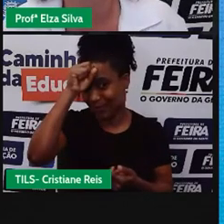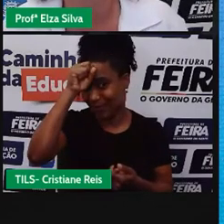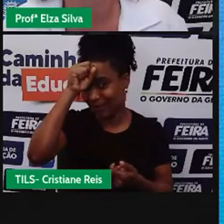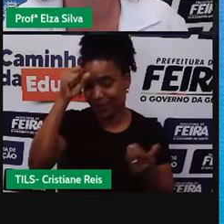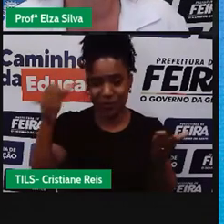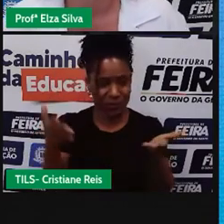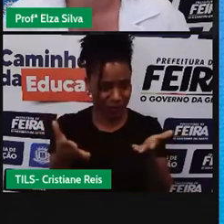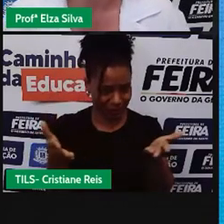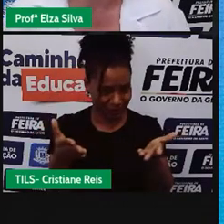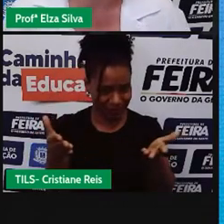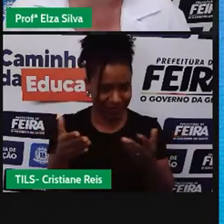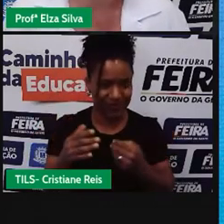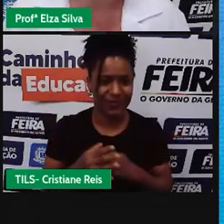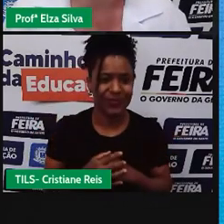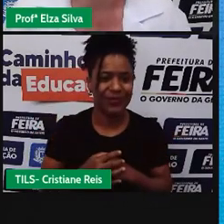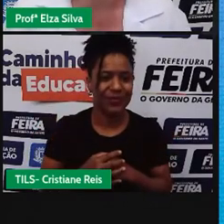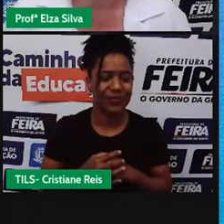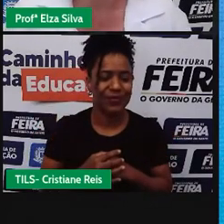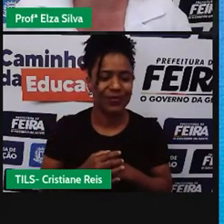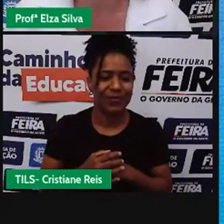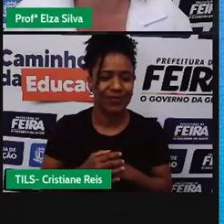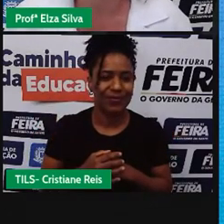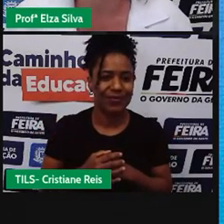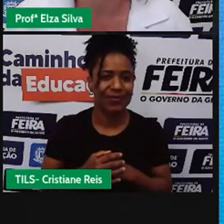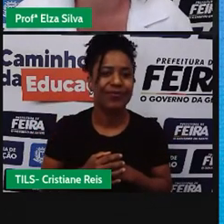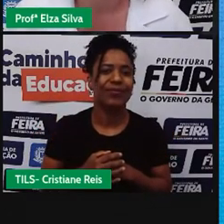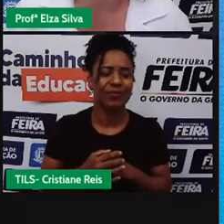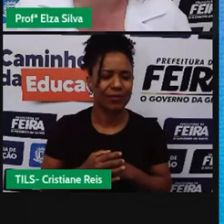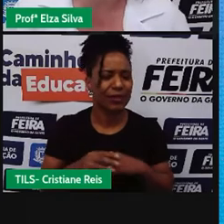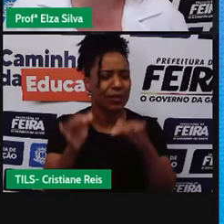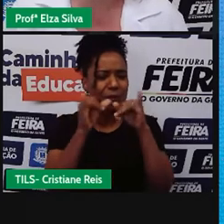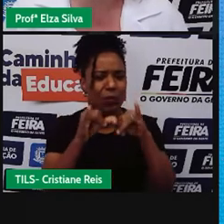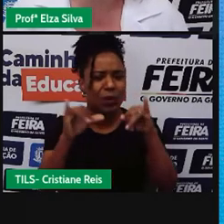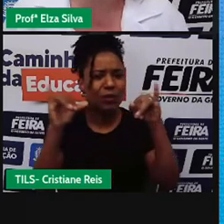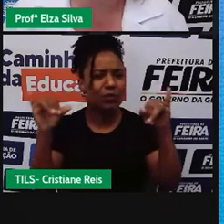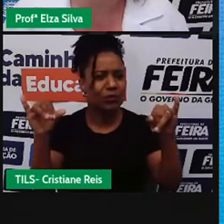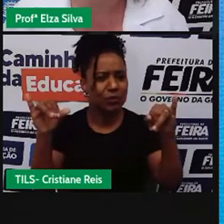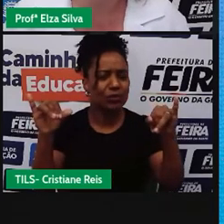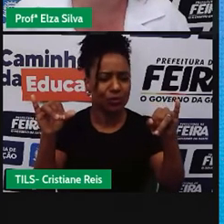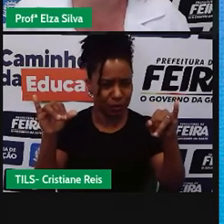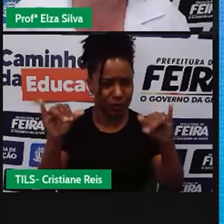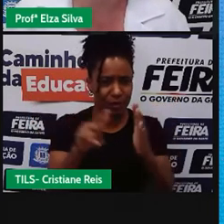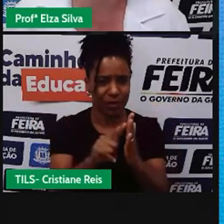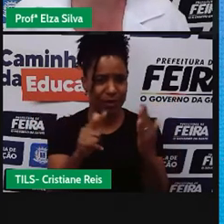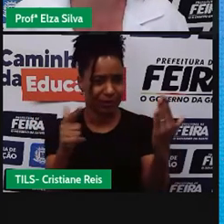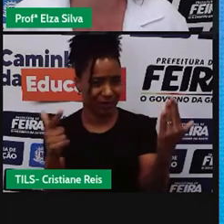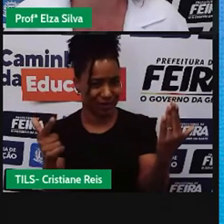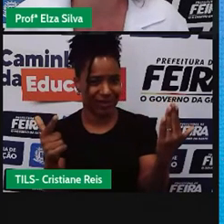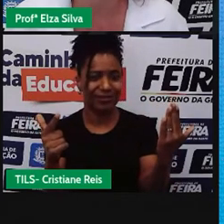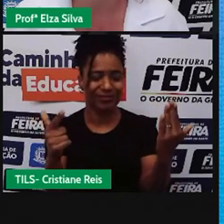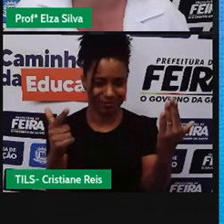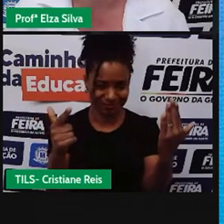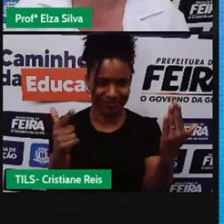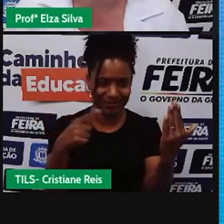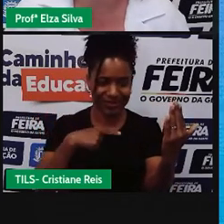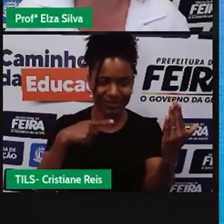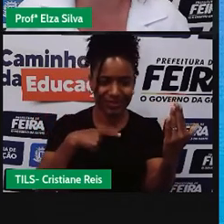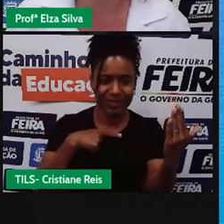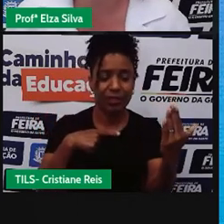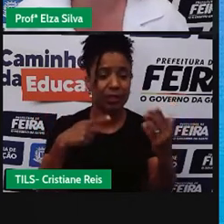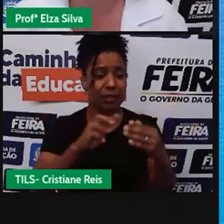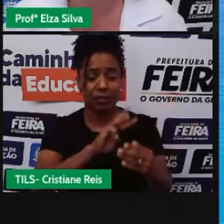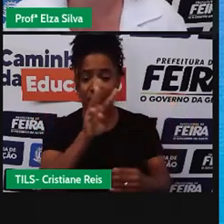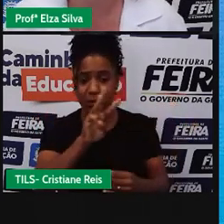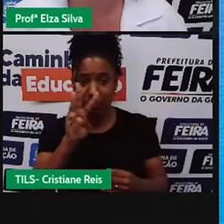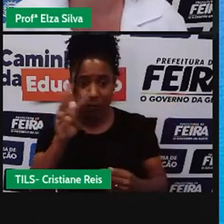hoje. O anúncio classificado é um gênero textual publicado em sites,